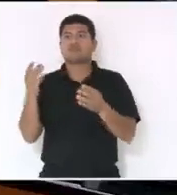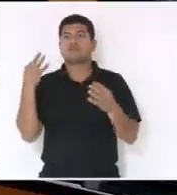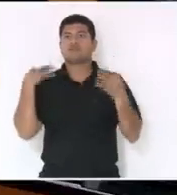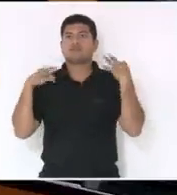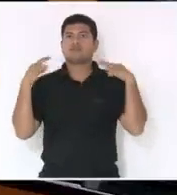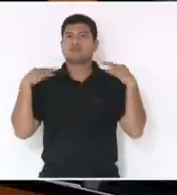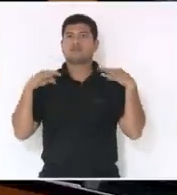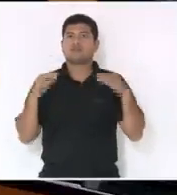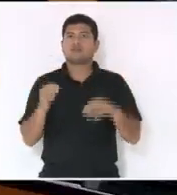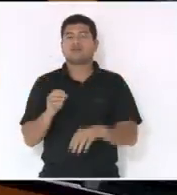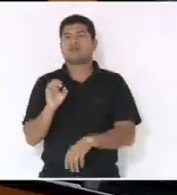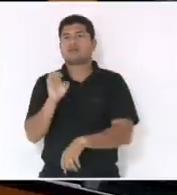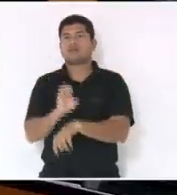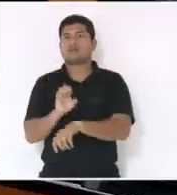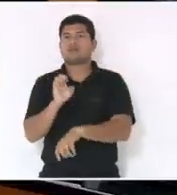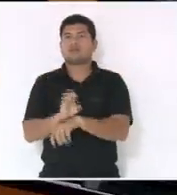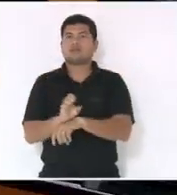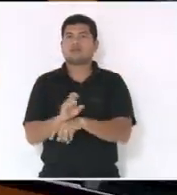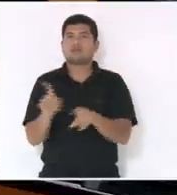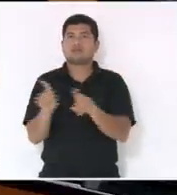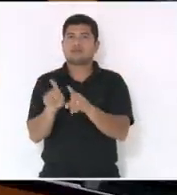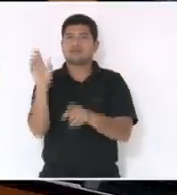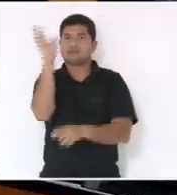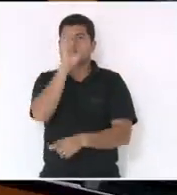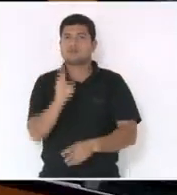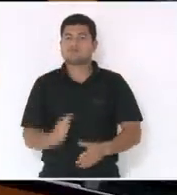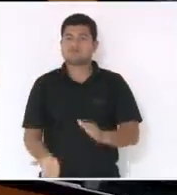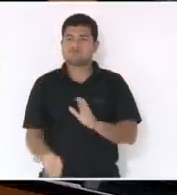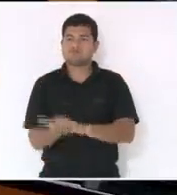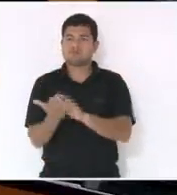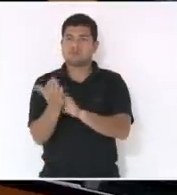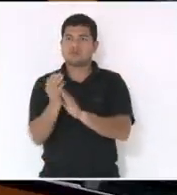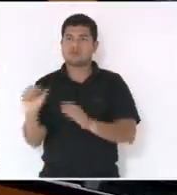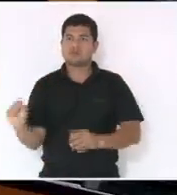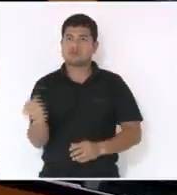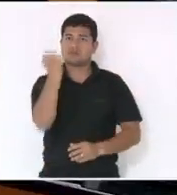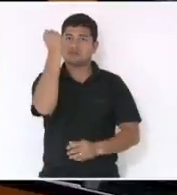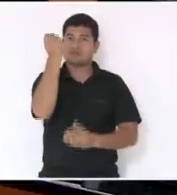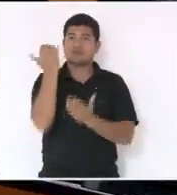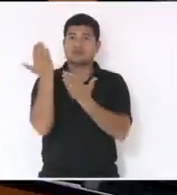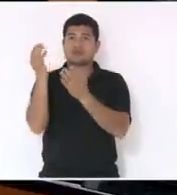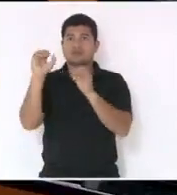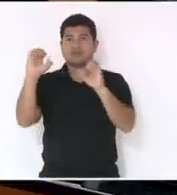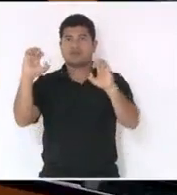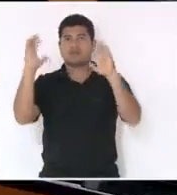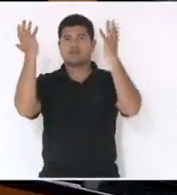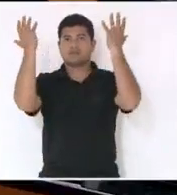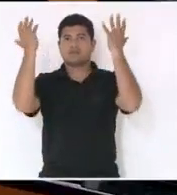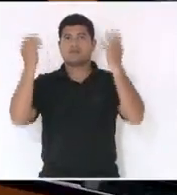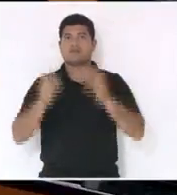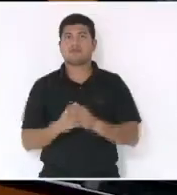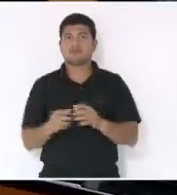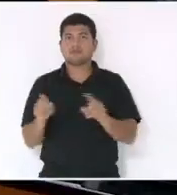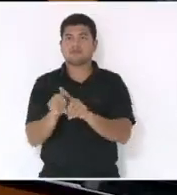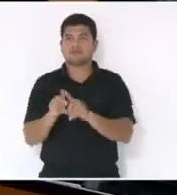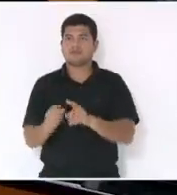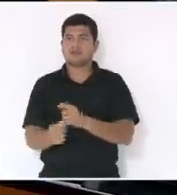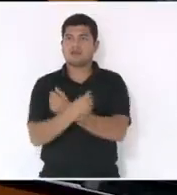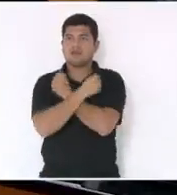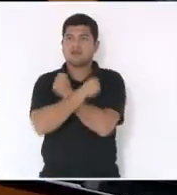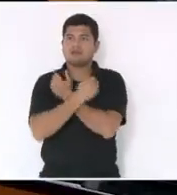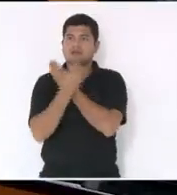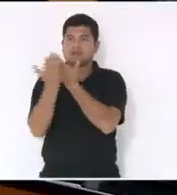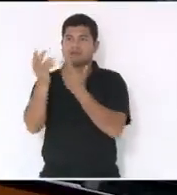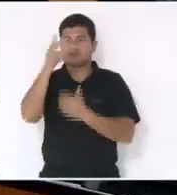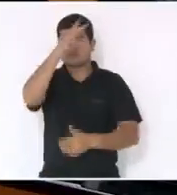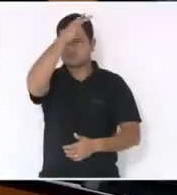também. Então, parabéns, sucesso na festa. Levem o nosso abraço para o nosso querido amigo prefeito Seron. Temos certeza